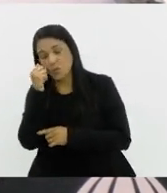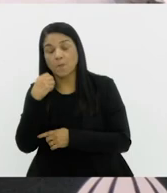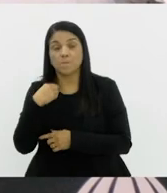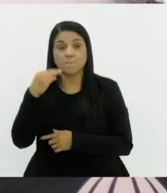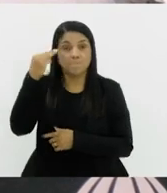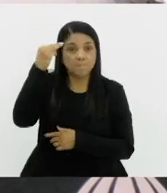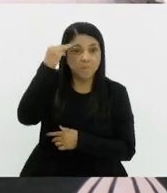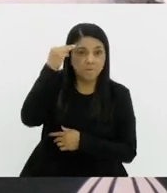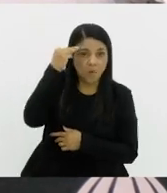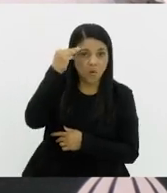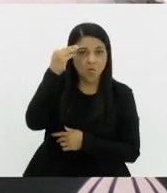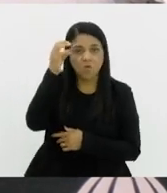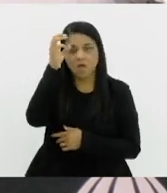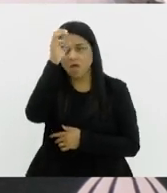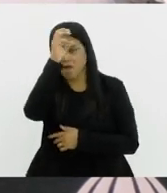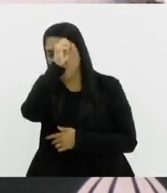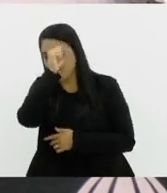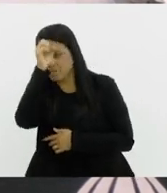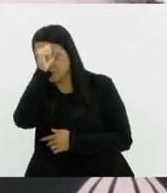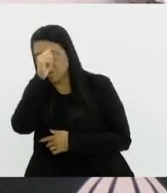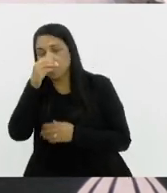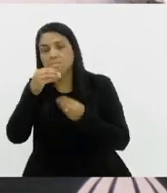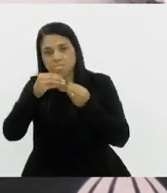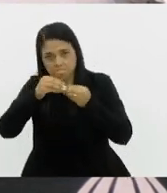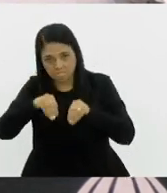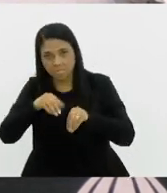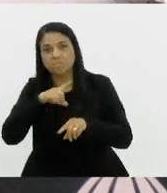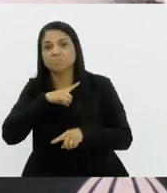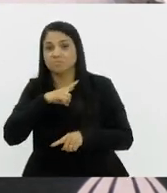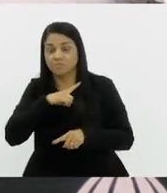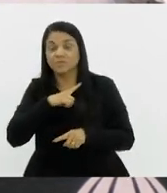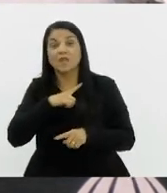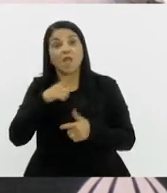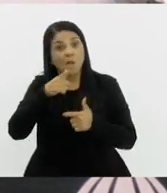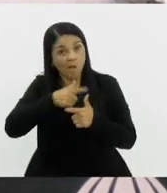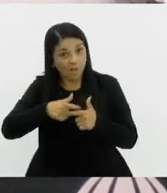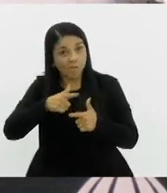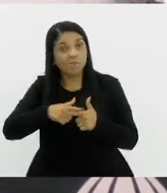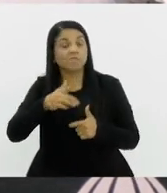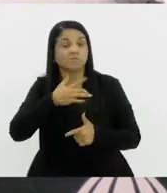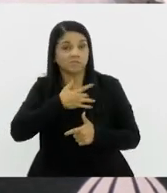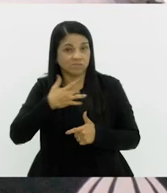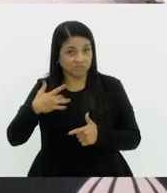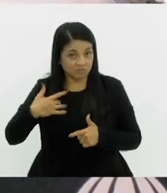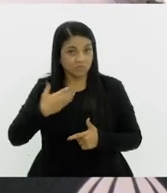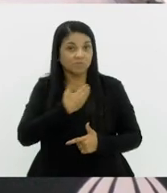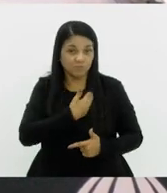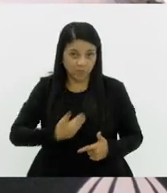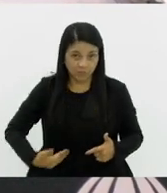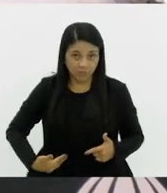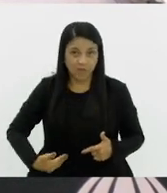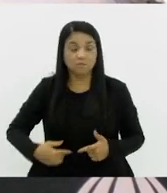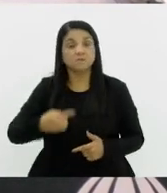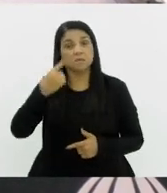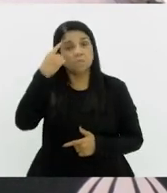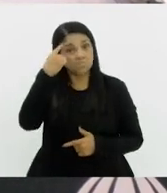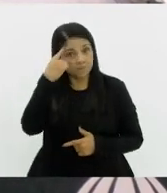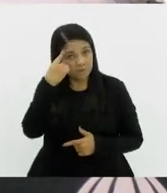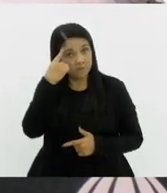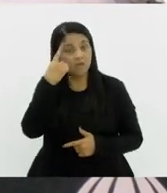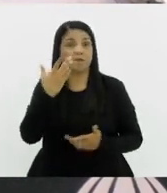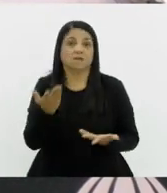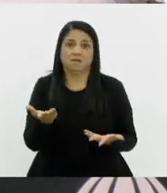memória, na aprendizagem. Ele tem uma... Assim, é um problema de saúde pública que a gente tem que pensar nisso,